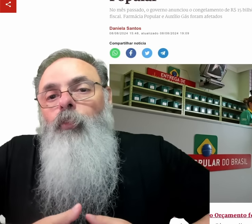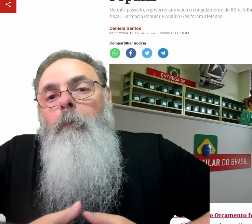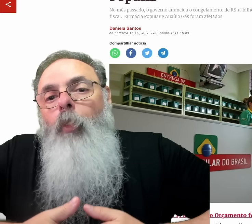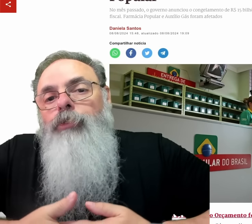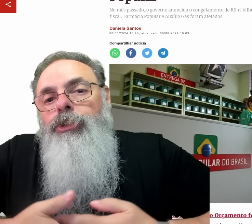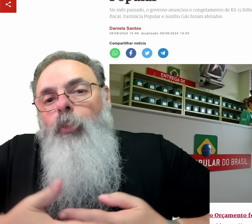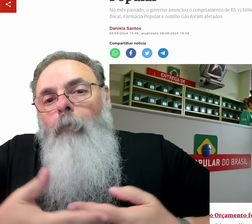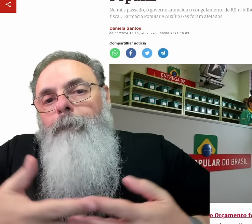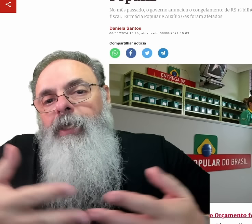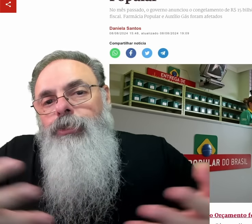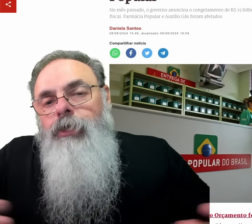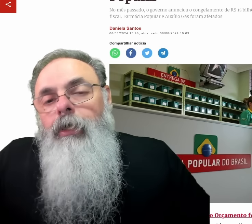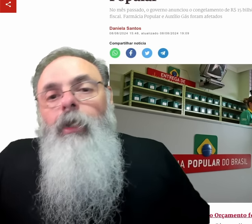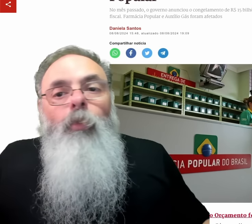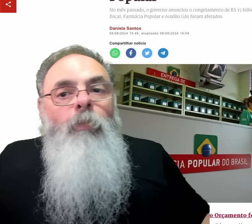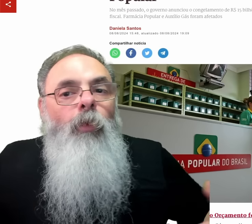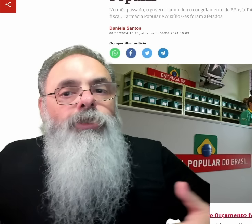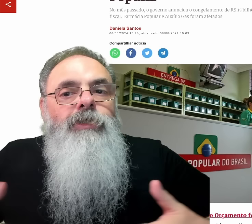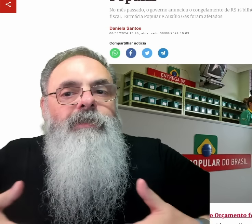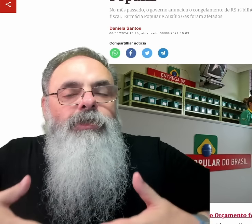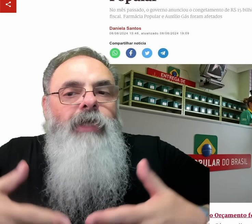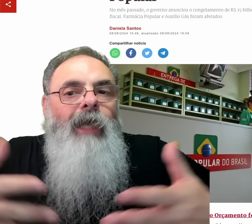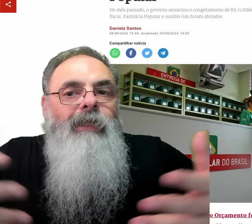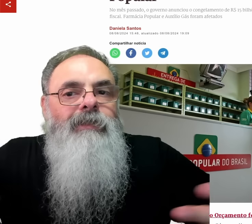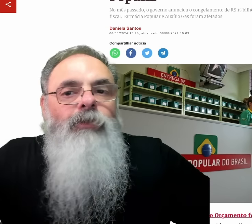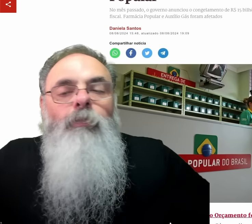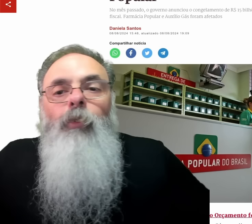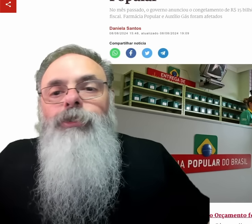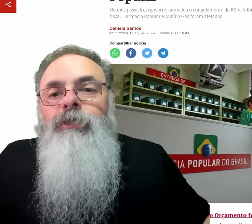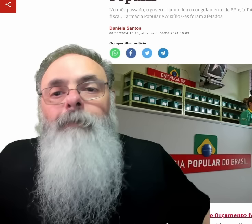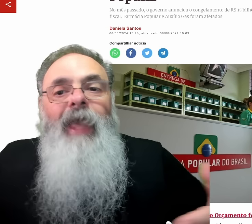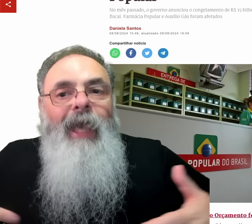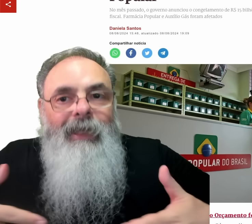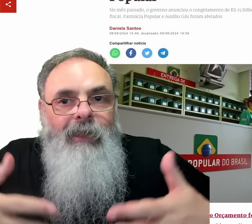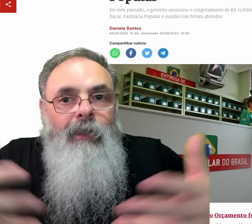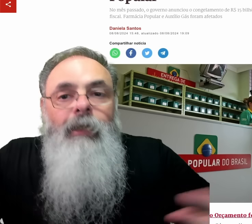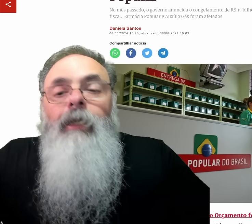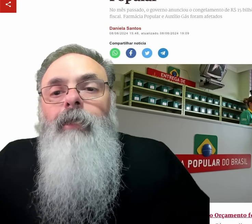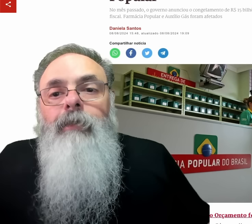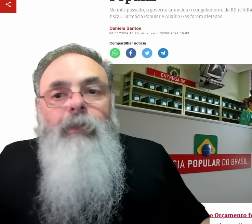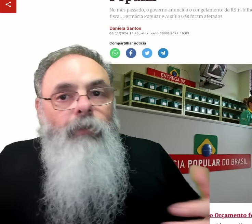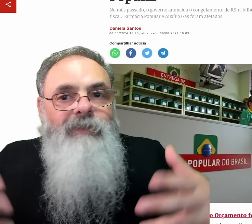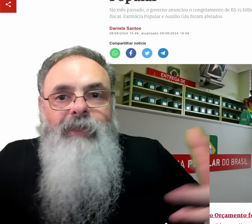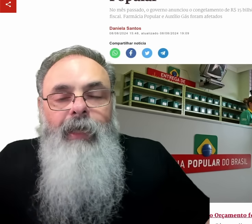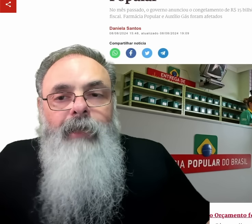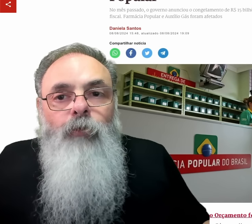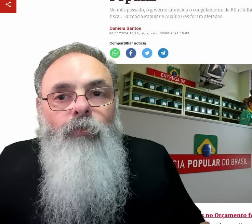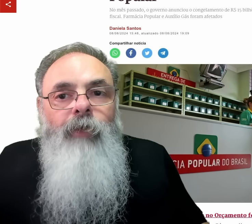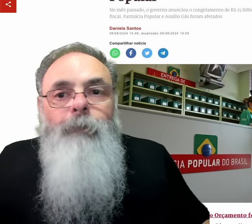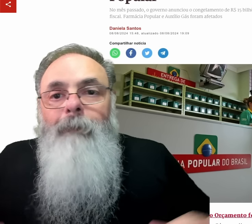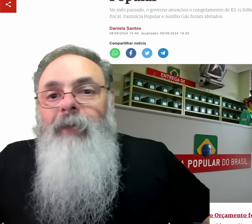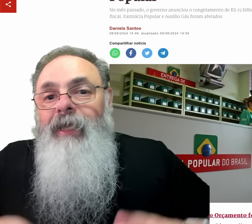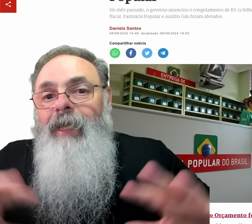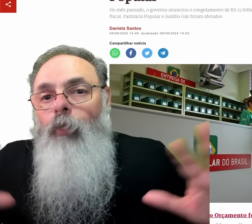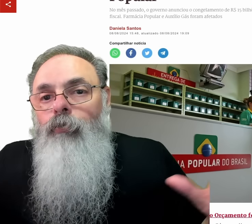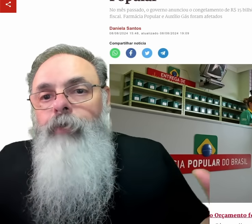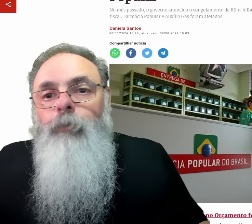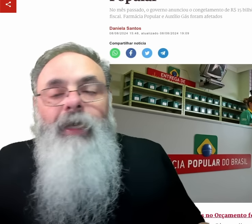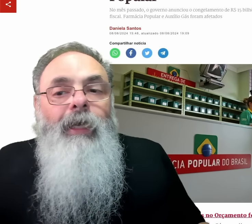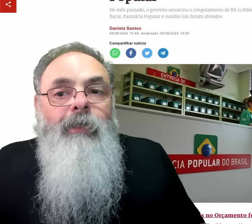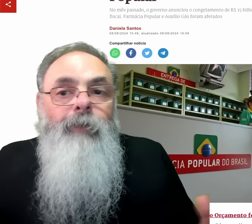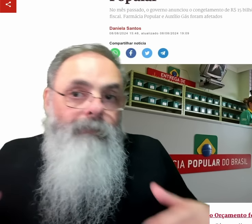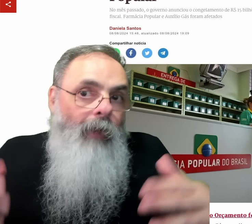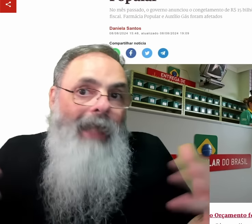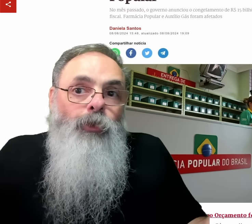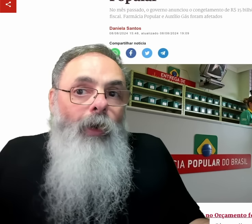governo com um monte de cupincha um monte de Sindicalista um monte de merda né da esquerda no governo para aparelhar o governo